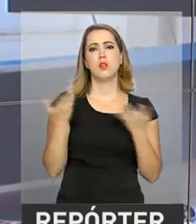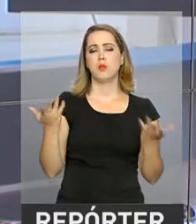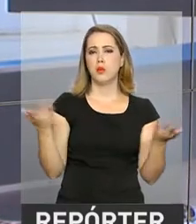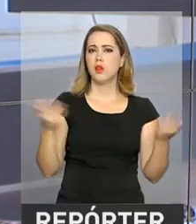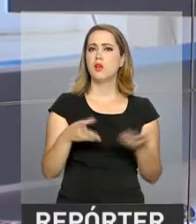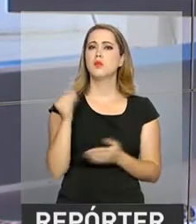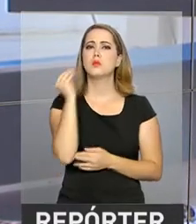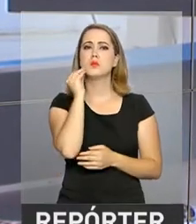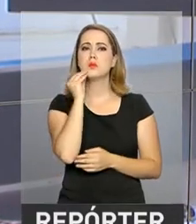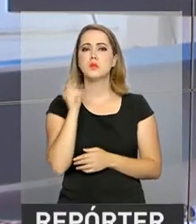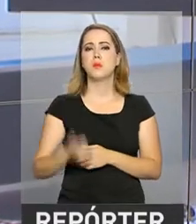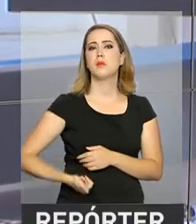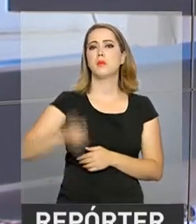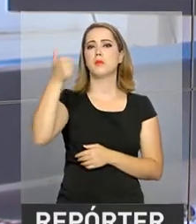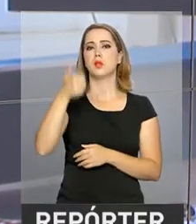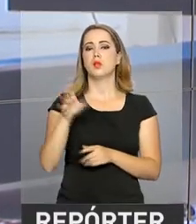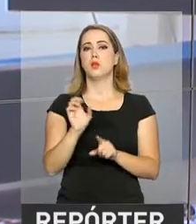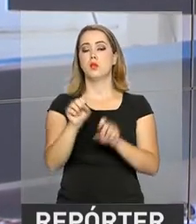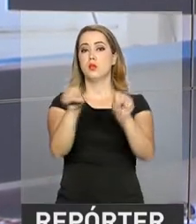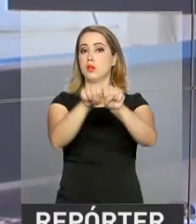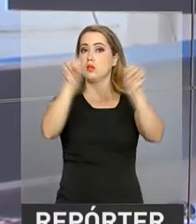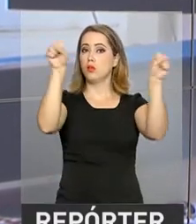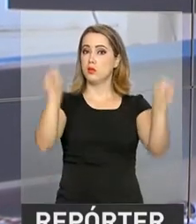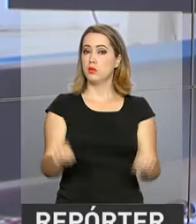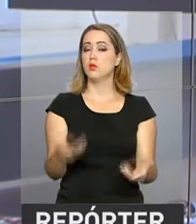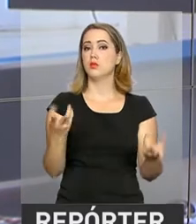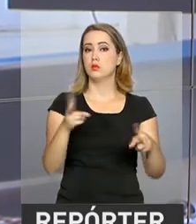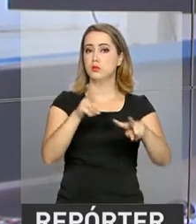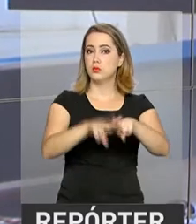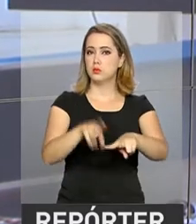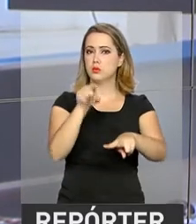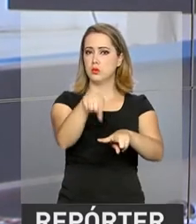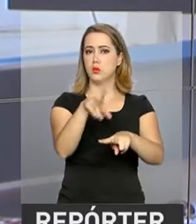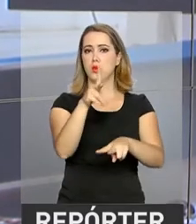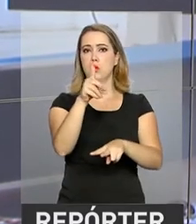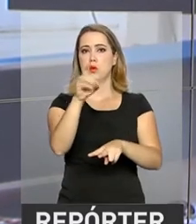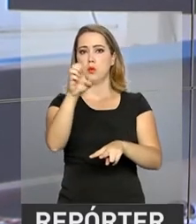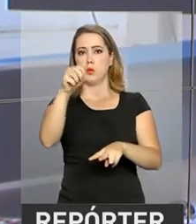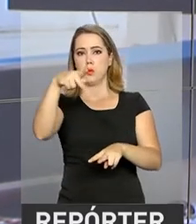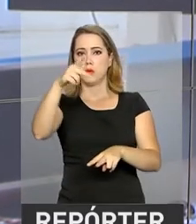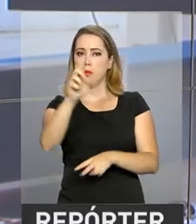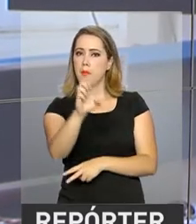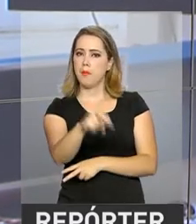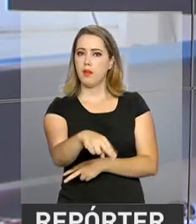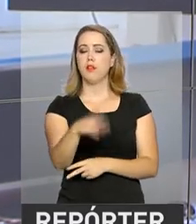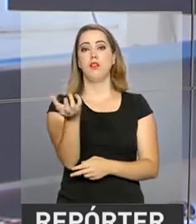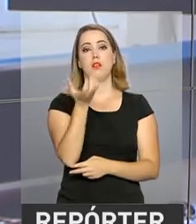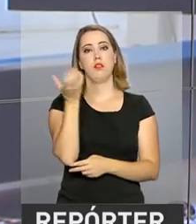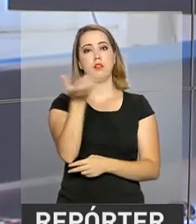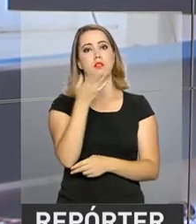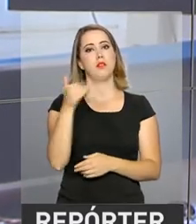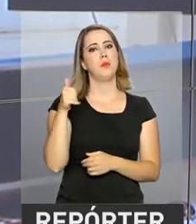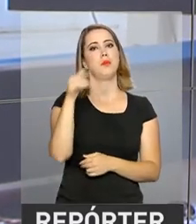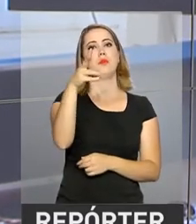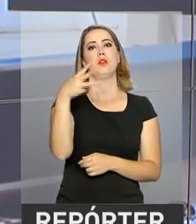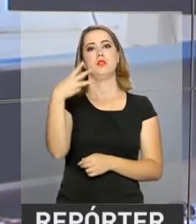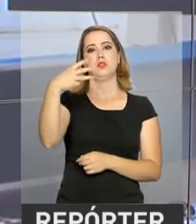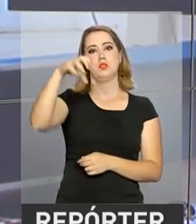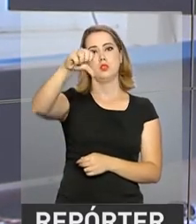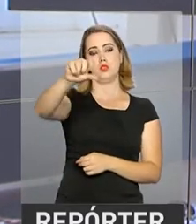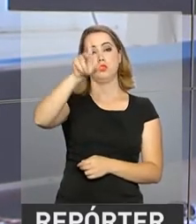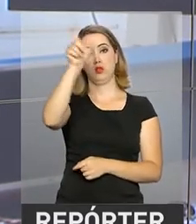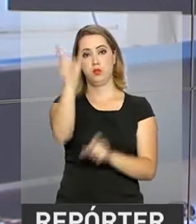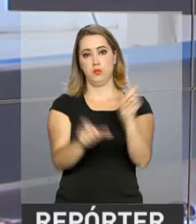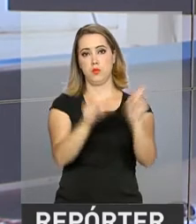melhorar o sistema prisional o departamento penitenciário nacional depen quer que até 2018 mais de 39